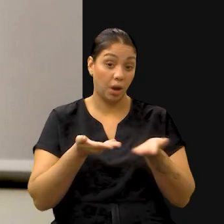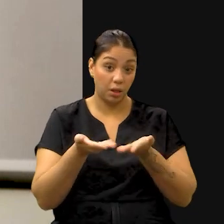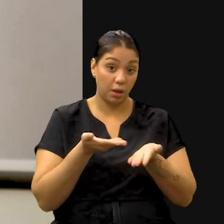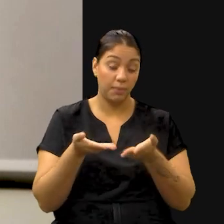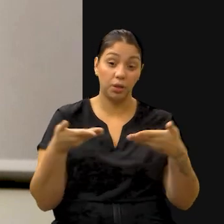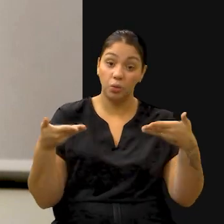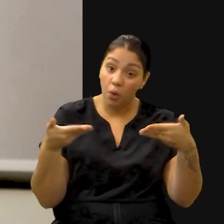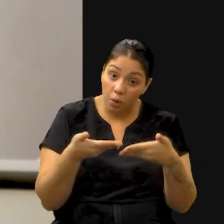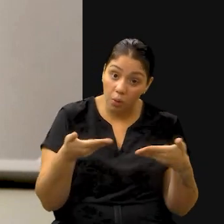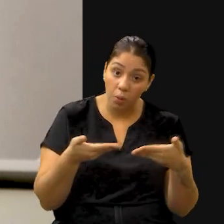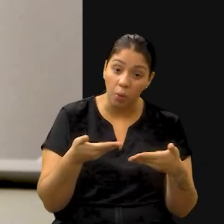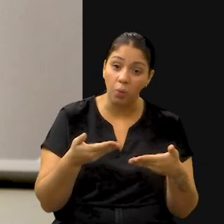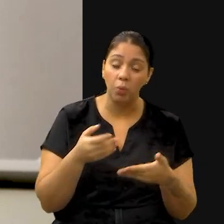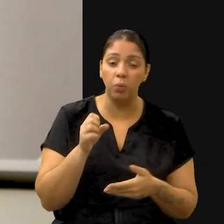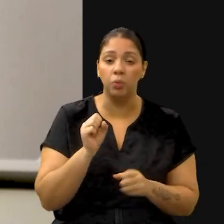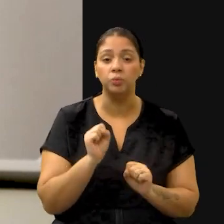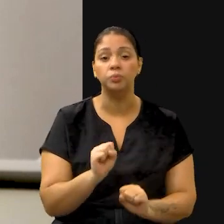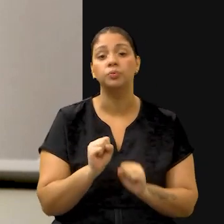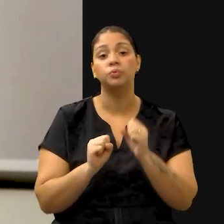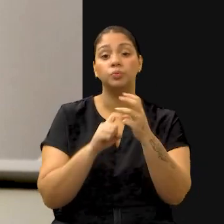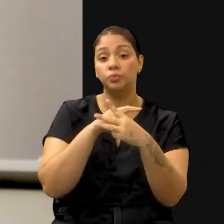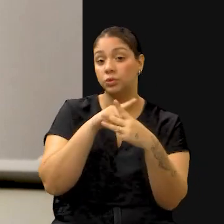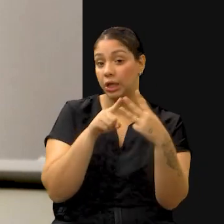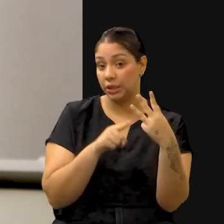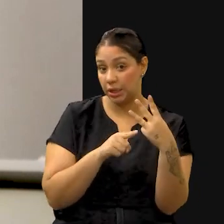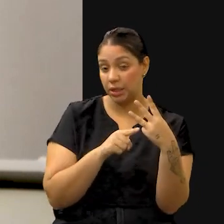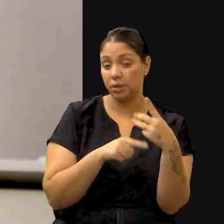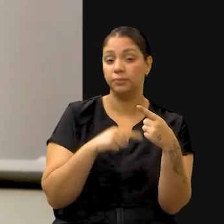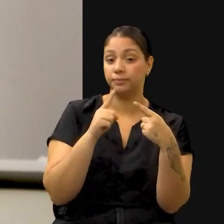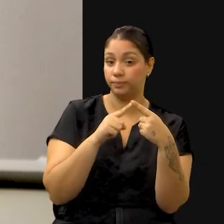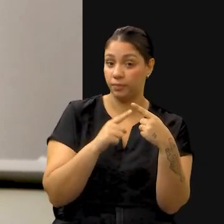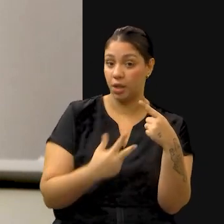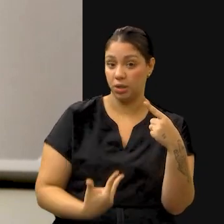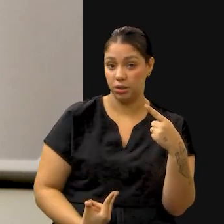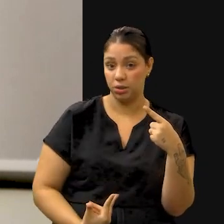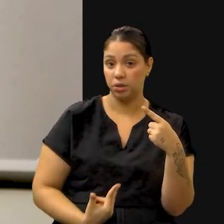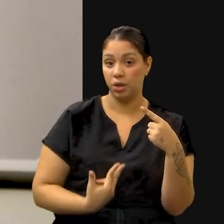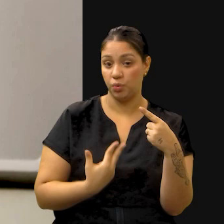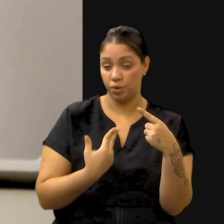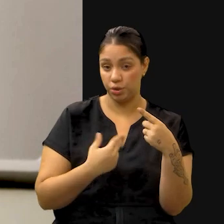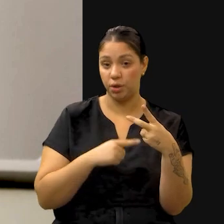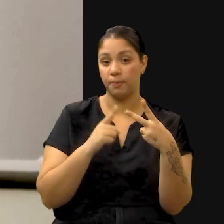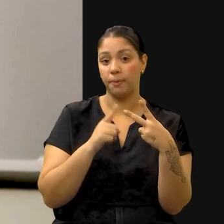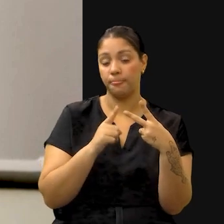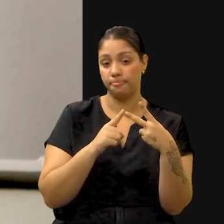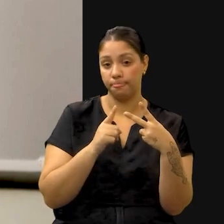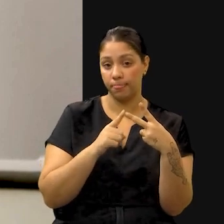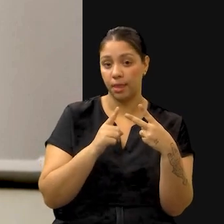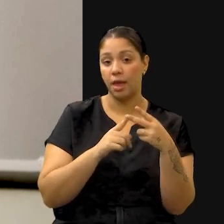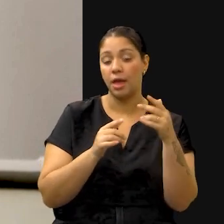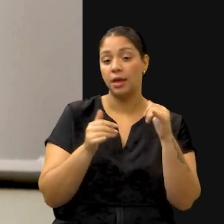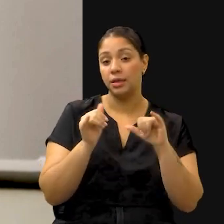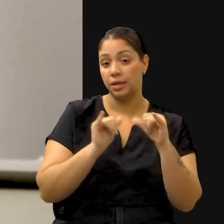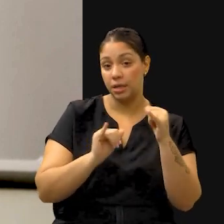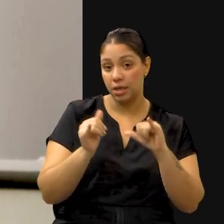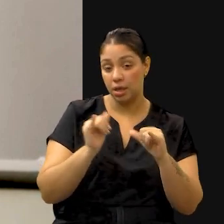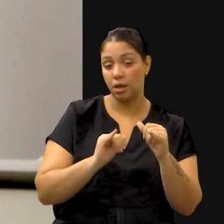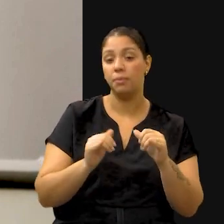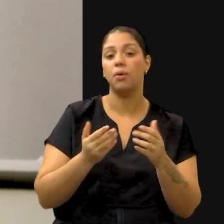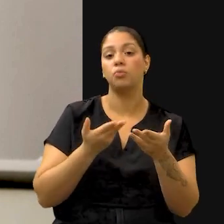hoje, ele pode ser um tratamento com 3 modalidades, que seriam a cirurgia, a quimioterapia e